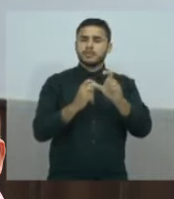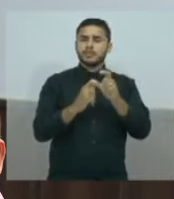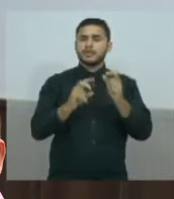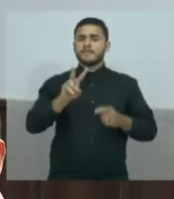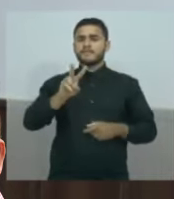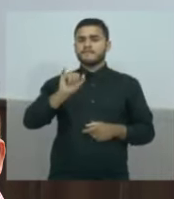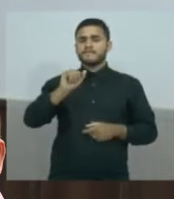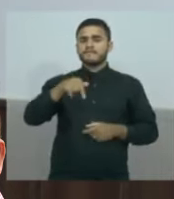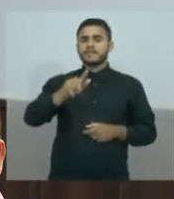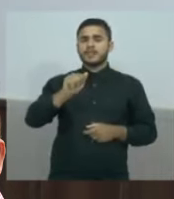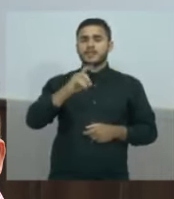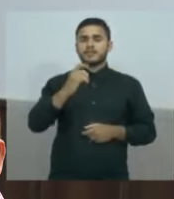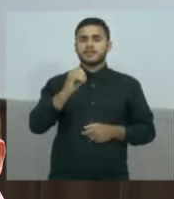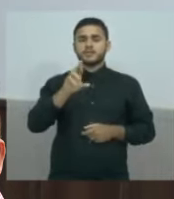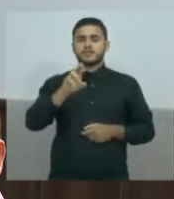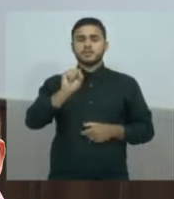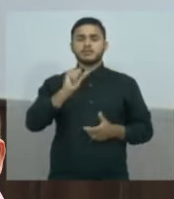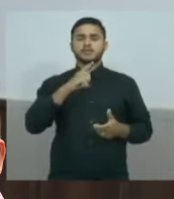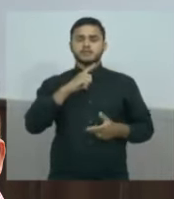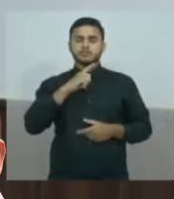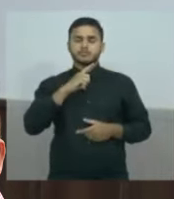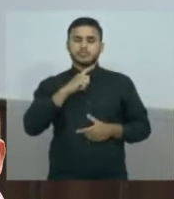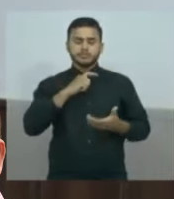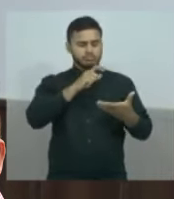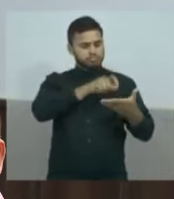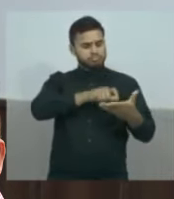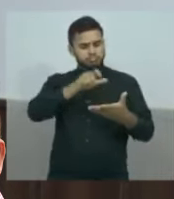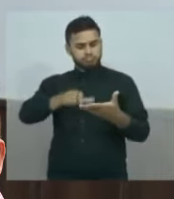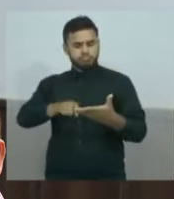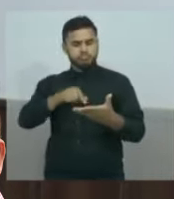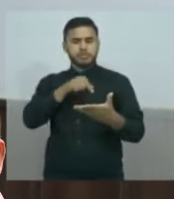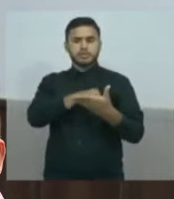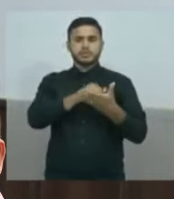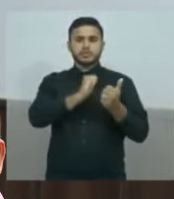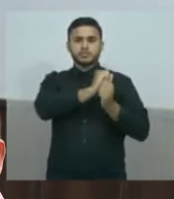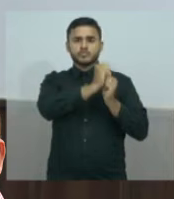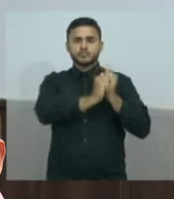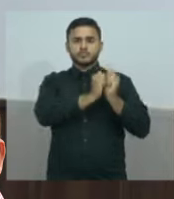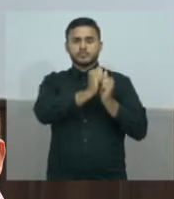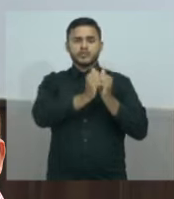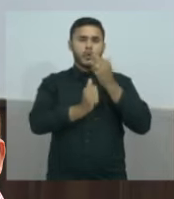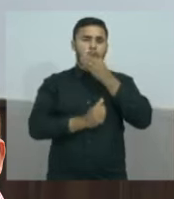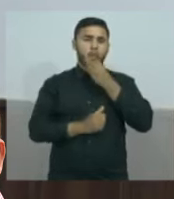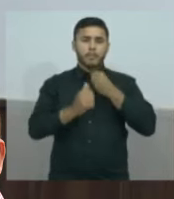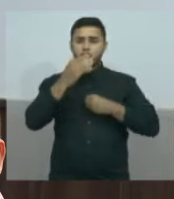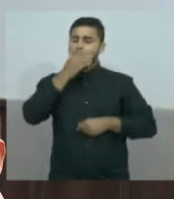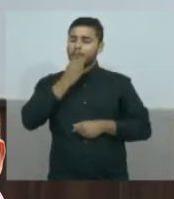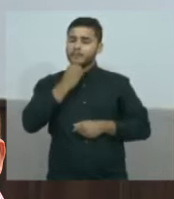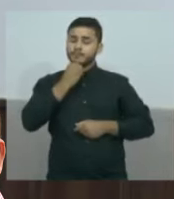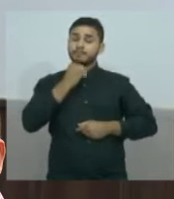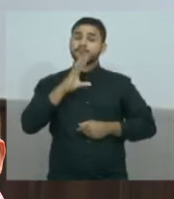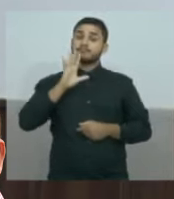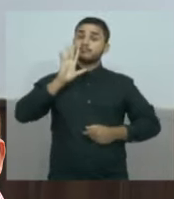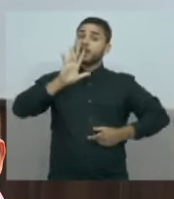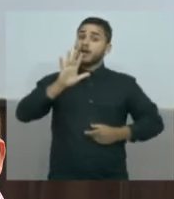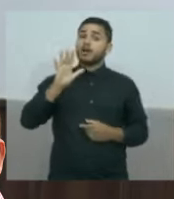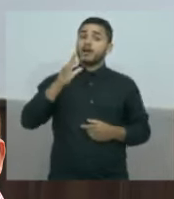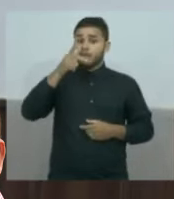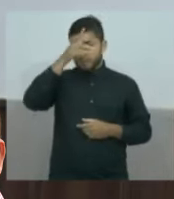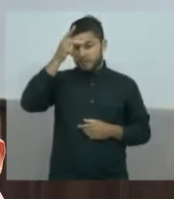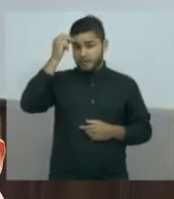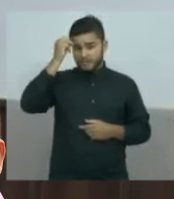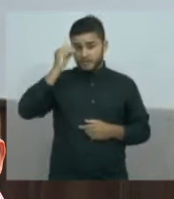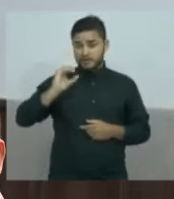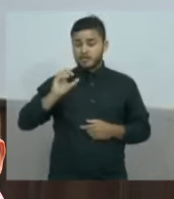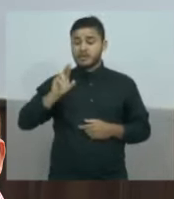Em um vídeo, em seu Twitter, o prefeito Crivella disse que a obra trazia conteúdo